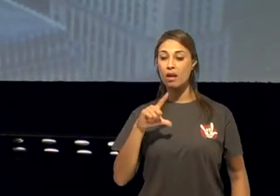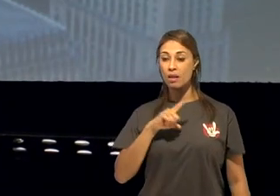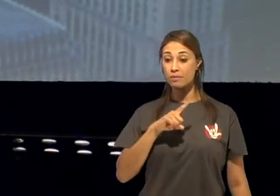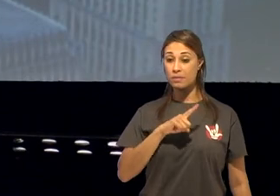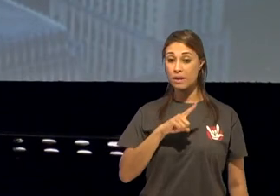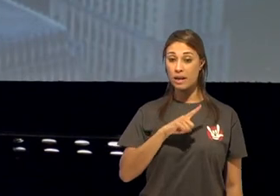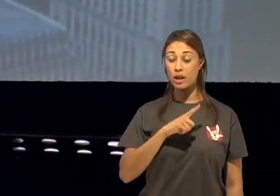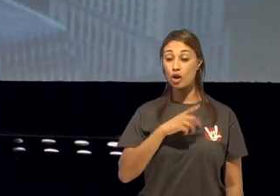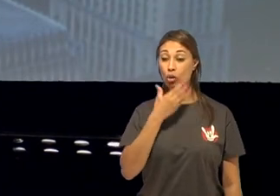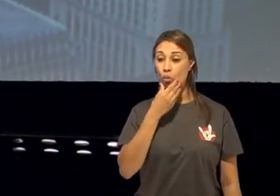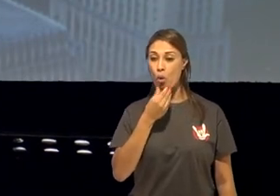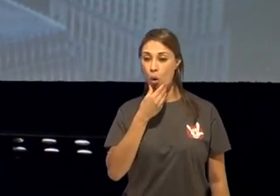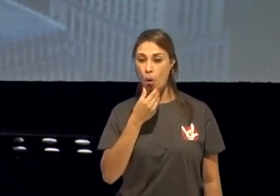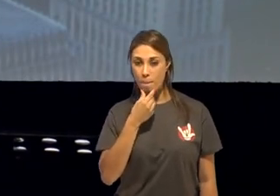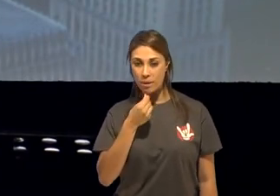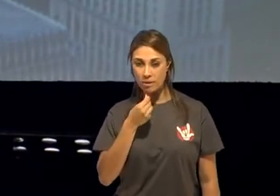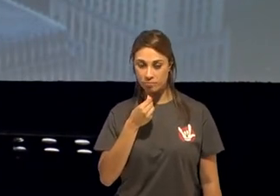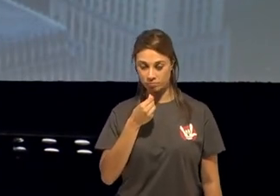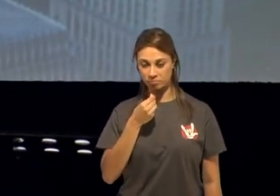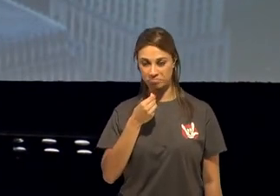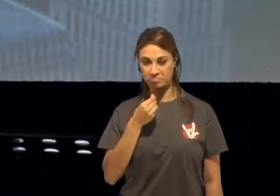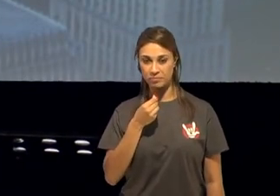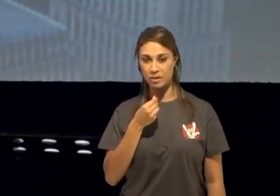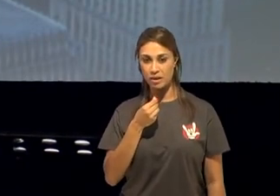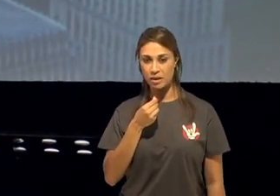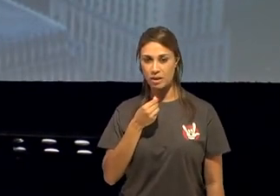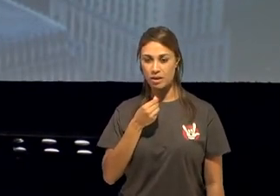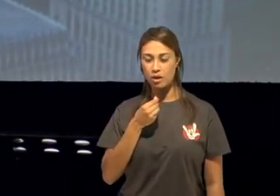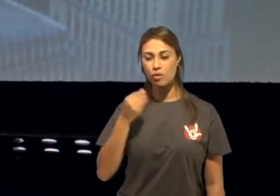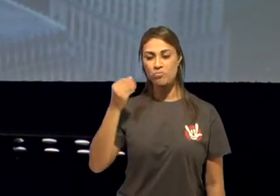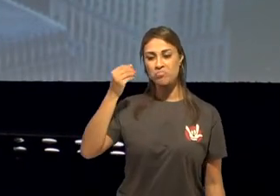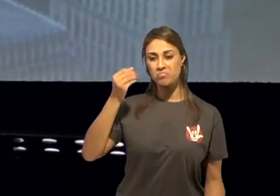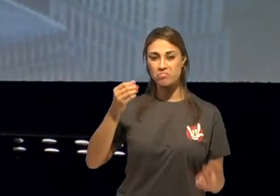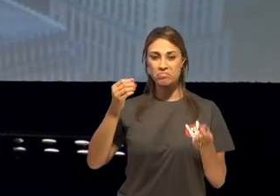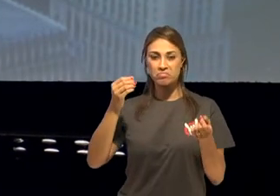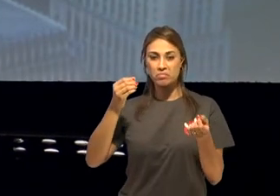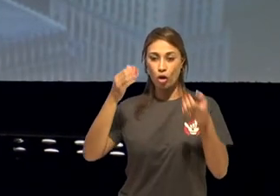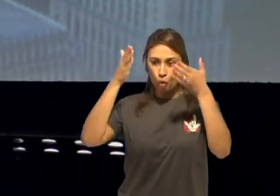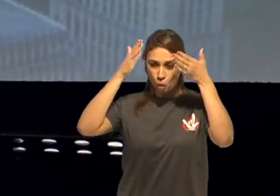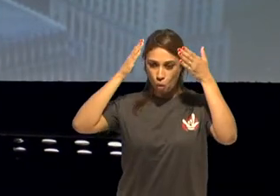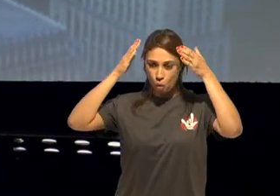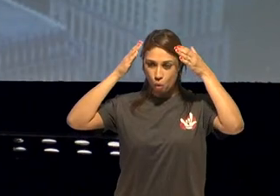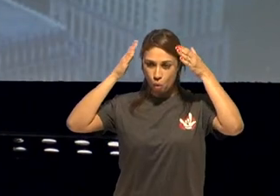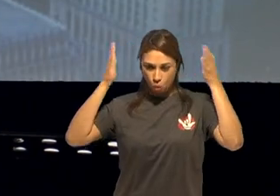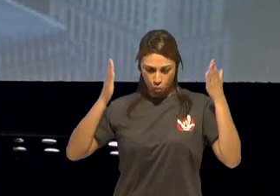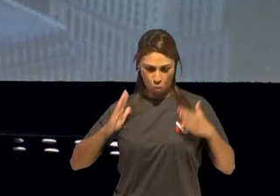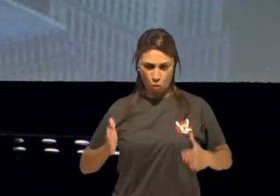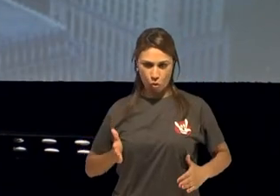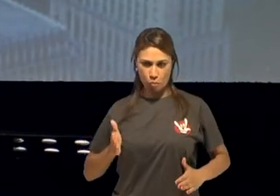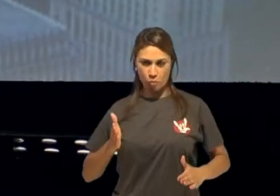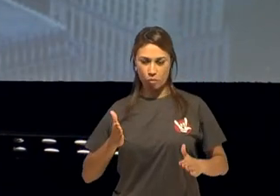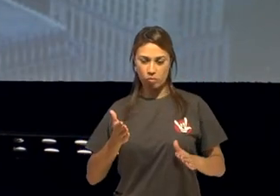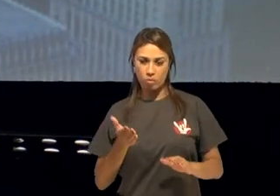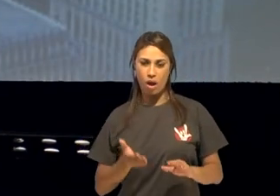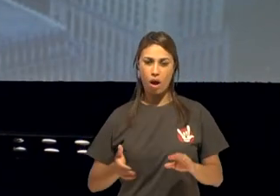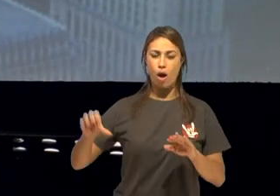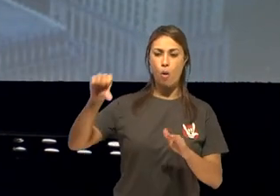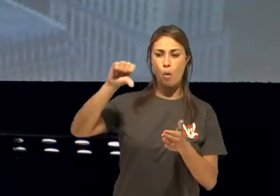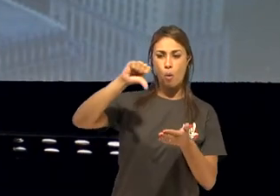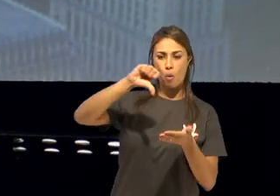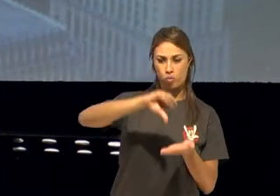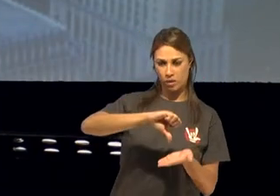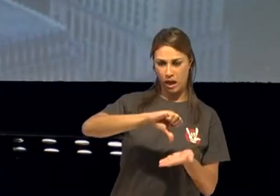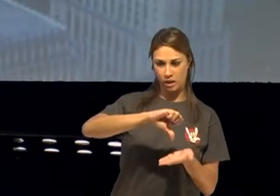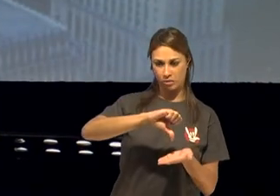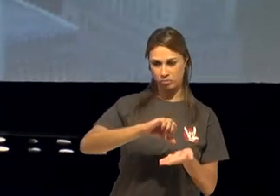pai para o carro do lado desse homem e pergunta assim: ei, amigo. Esse homem era da igreja do